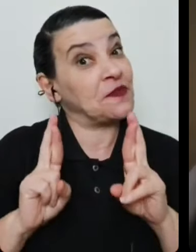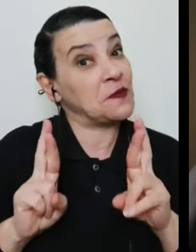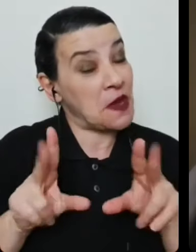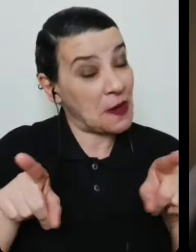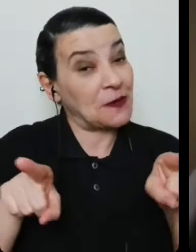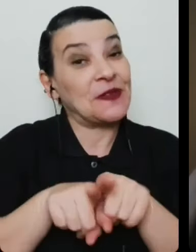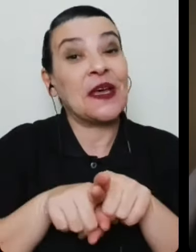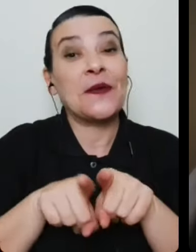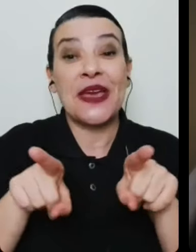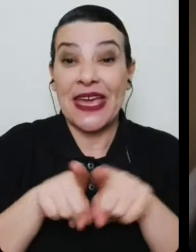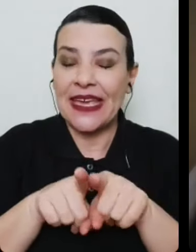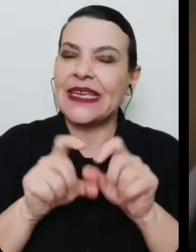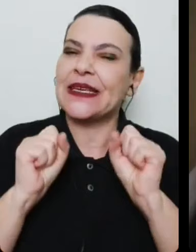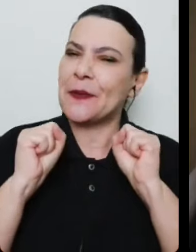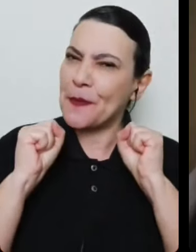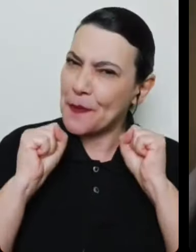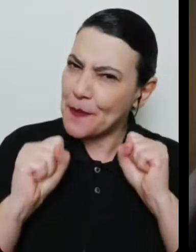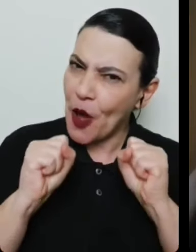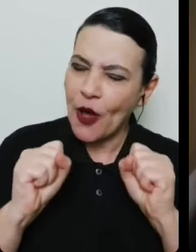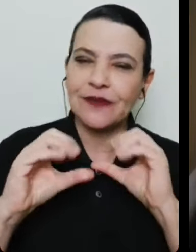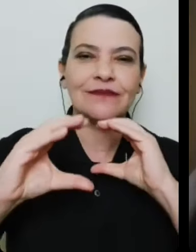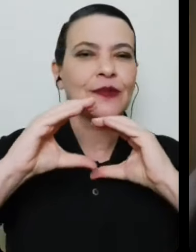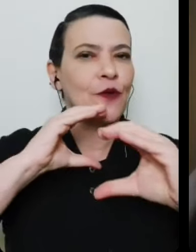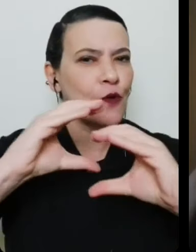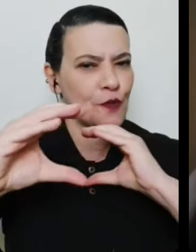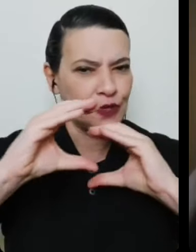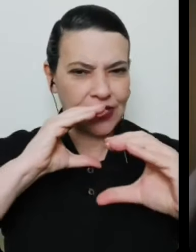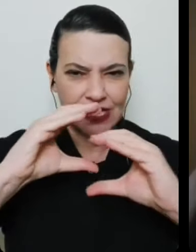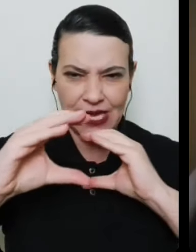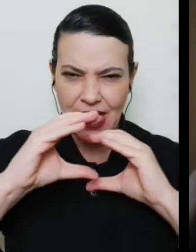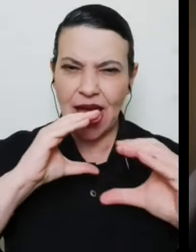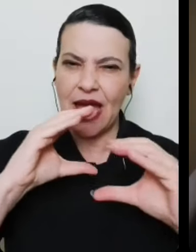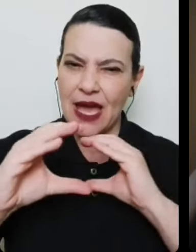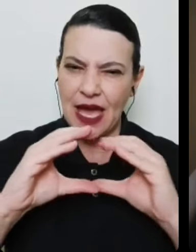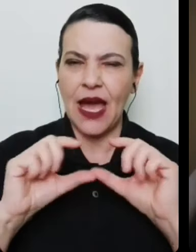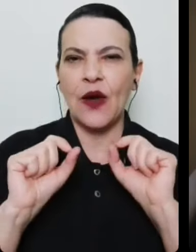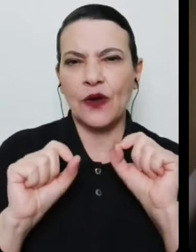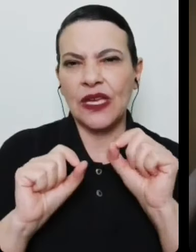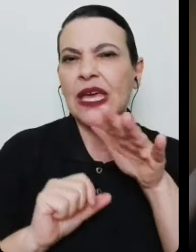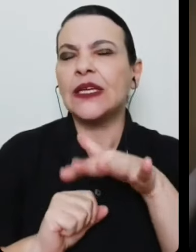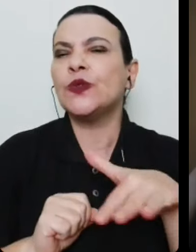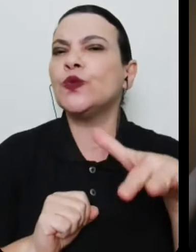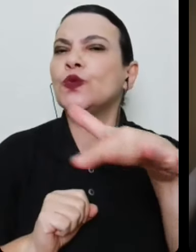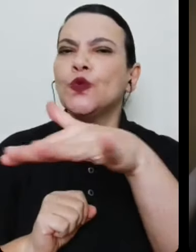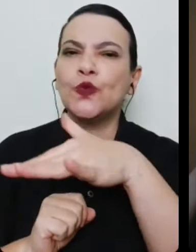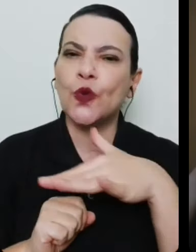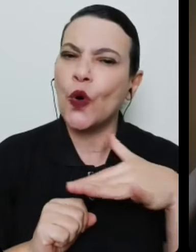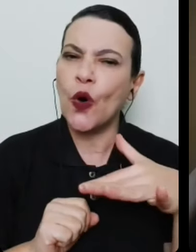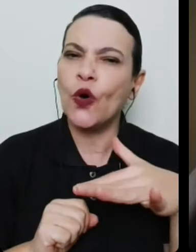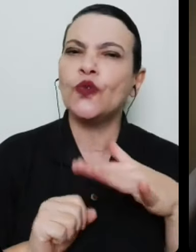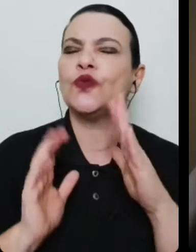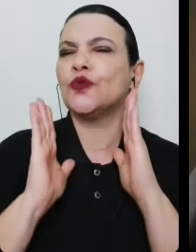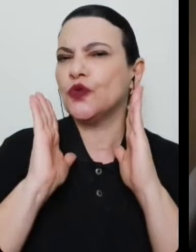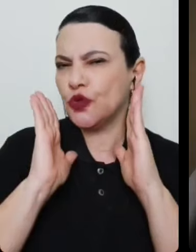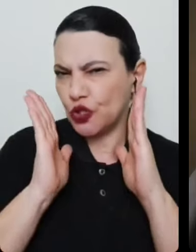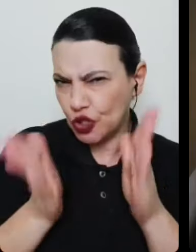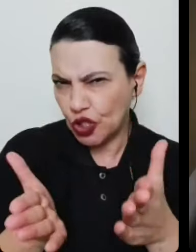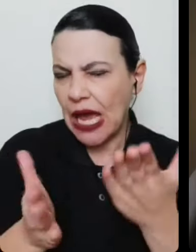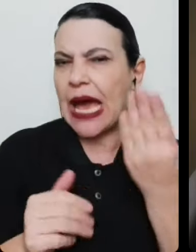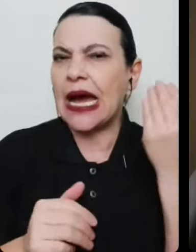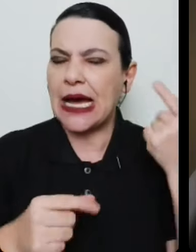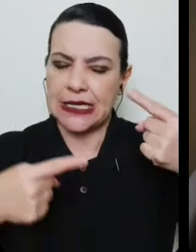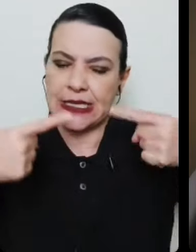também a gente consiga se comunicar tanto com aquelas e aqueles que estão já nos debates